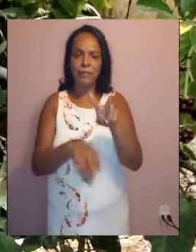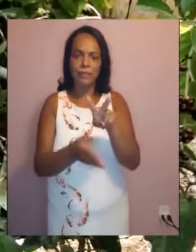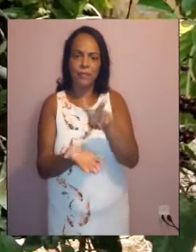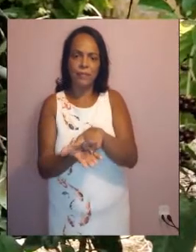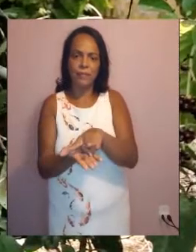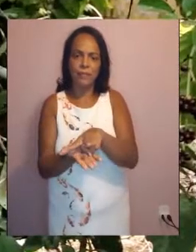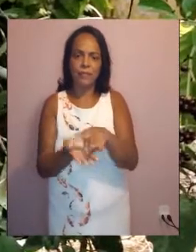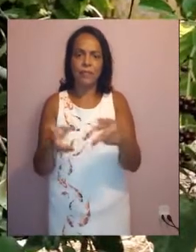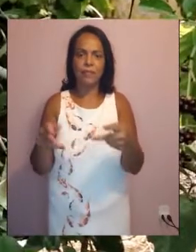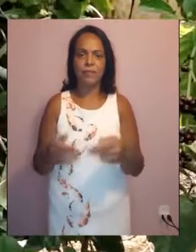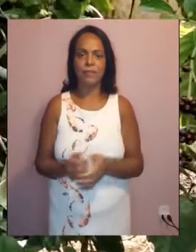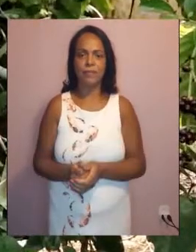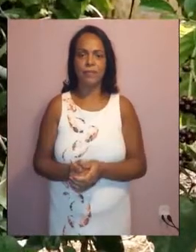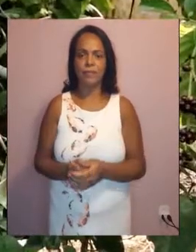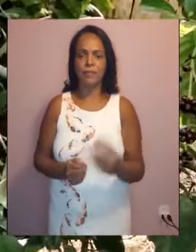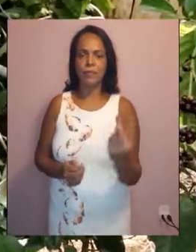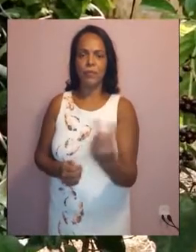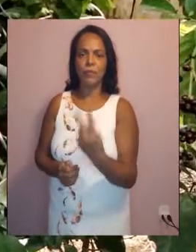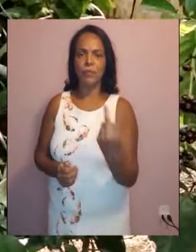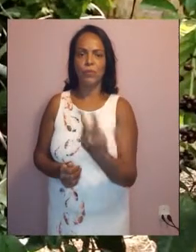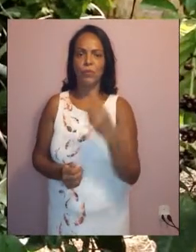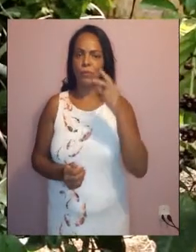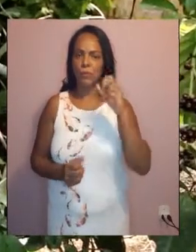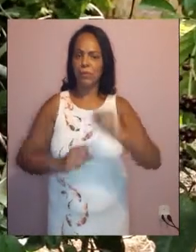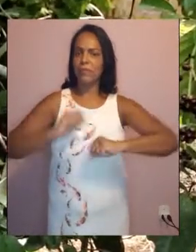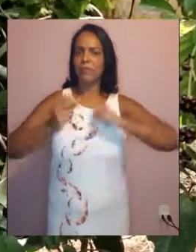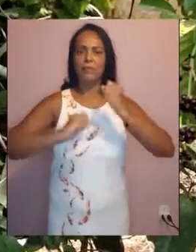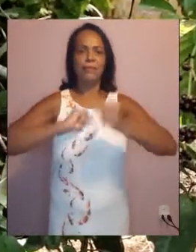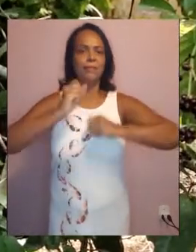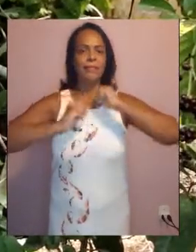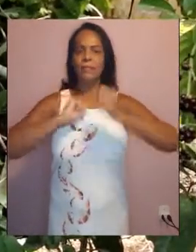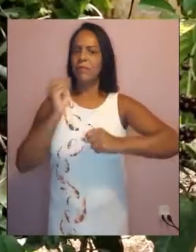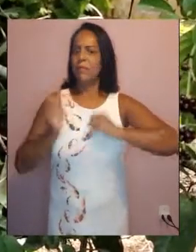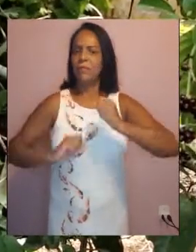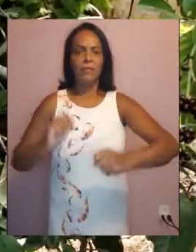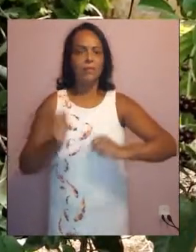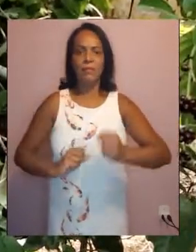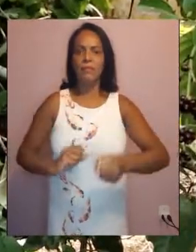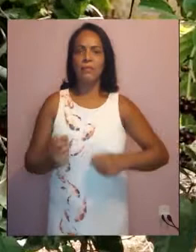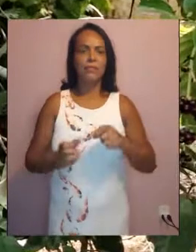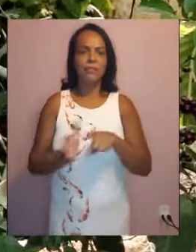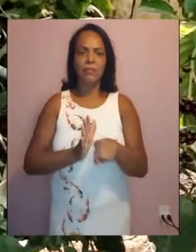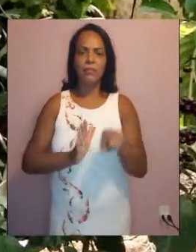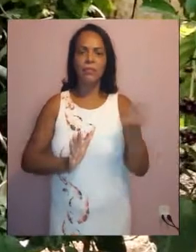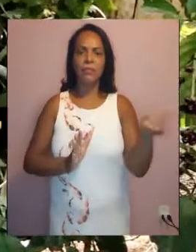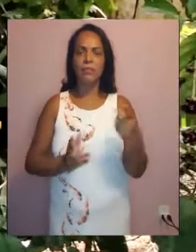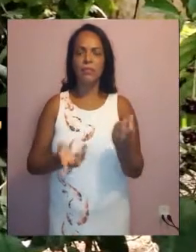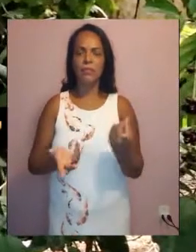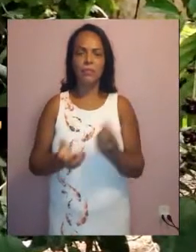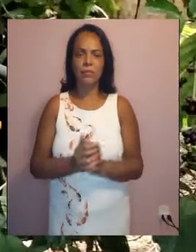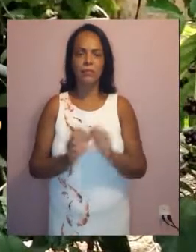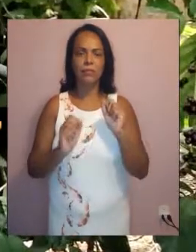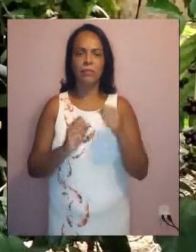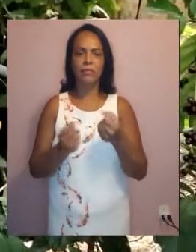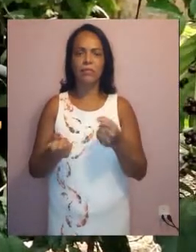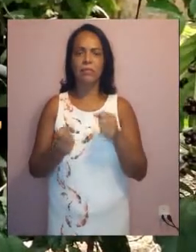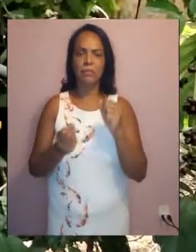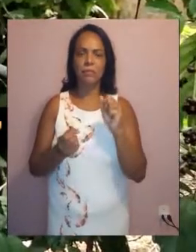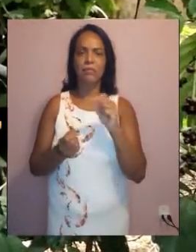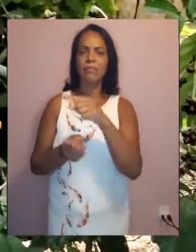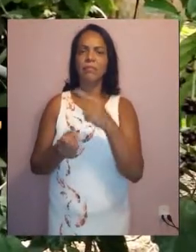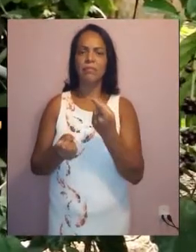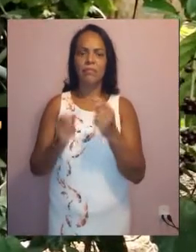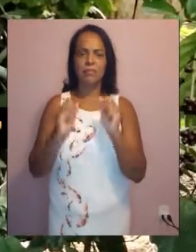mestre falou que eles, curiosos e ansiosos, aí um perguntava para o outro, dizia, e